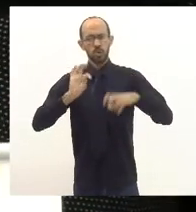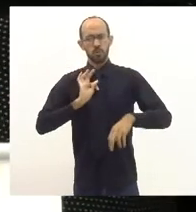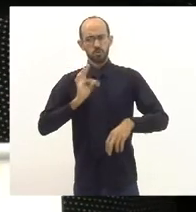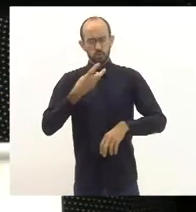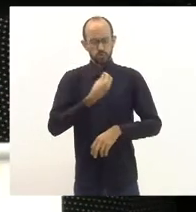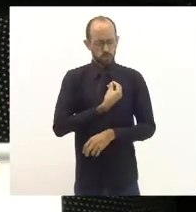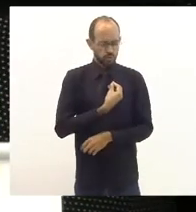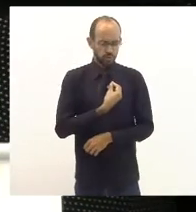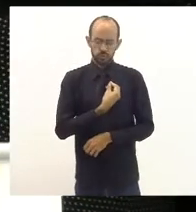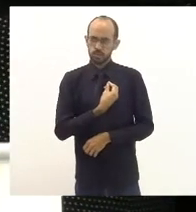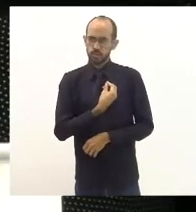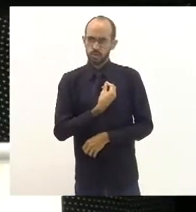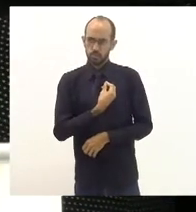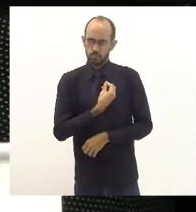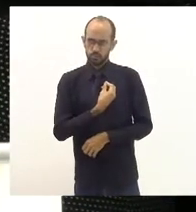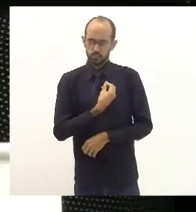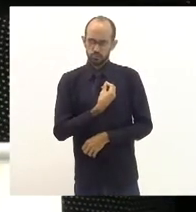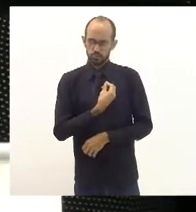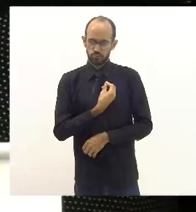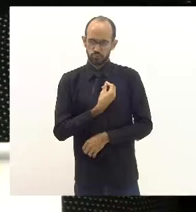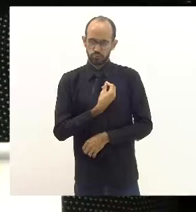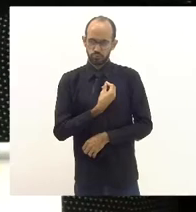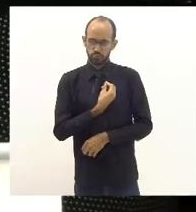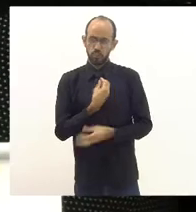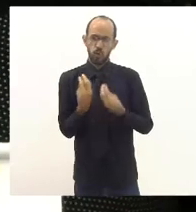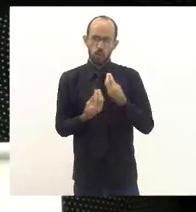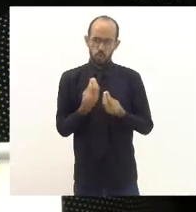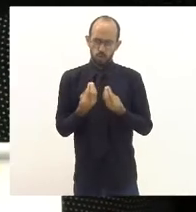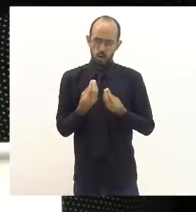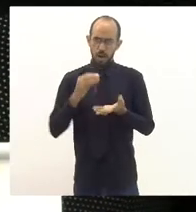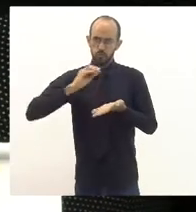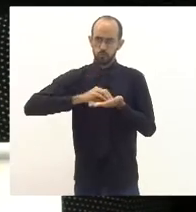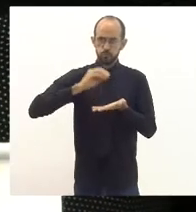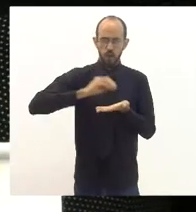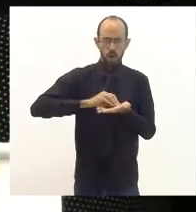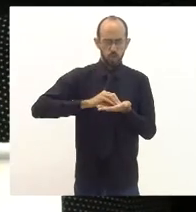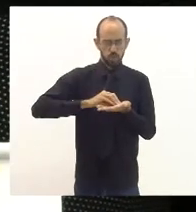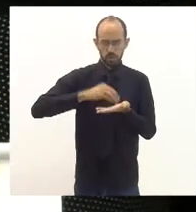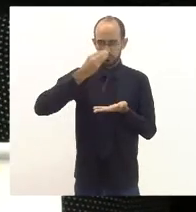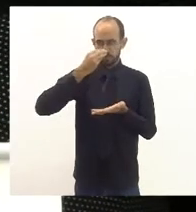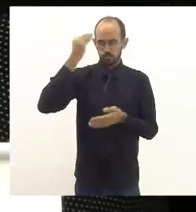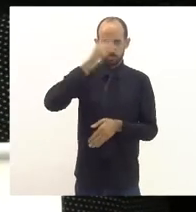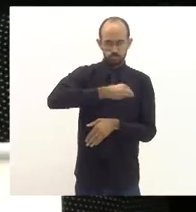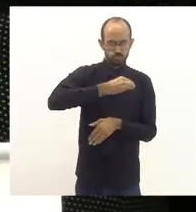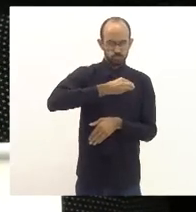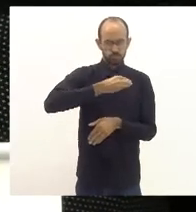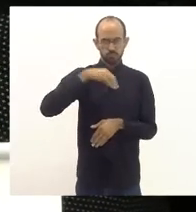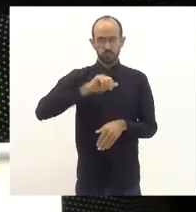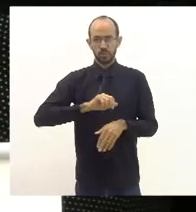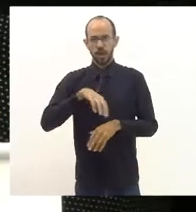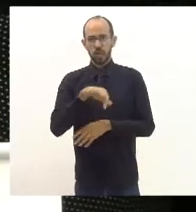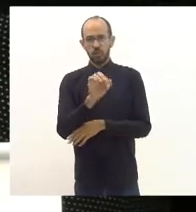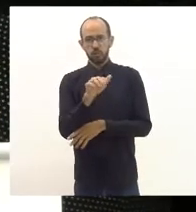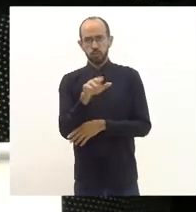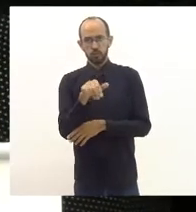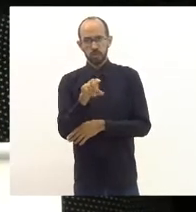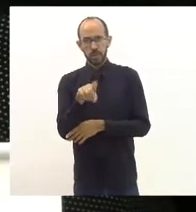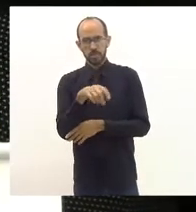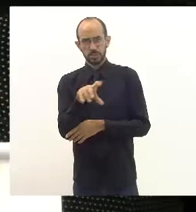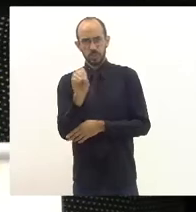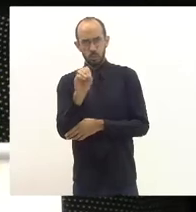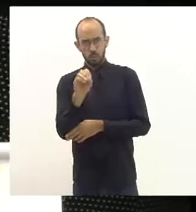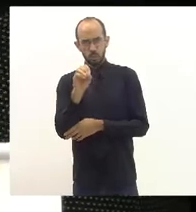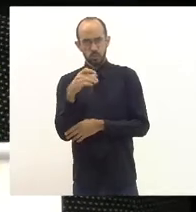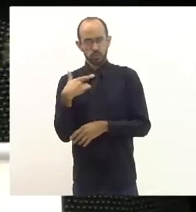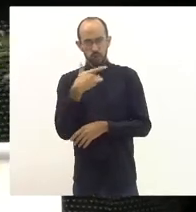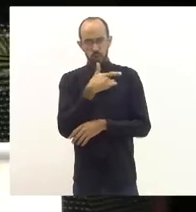transexualizador, a gente precisa denunciar a ausência e a negligência da Fundação de Saúde